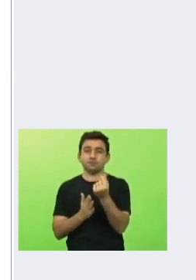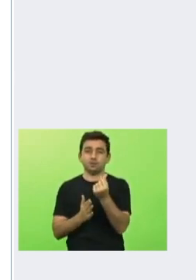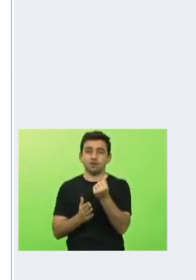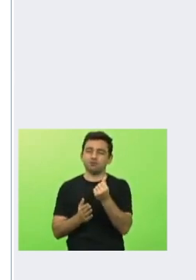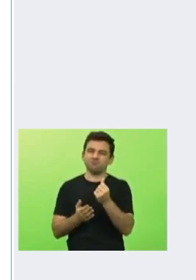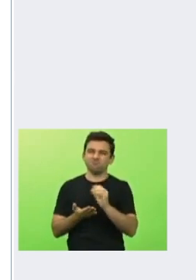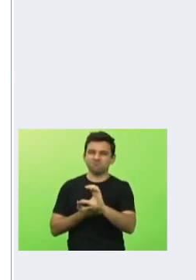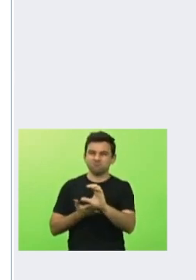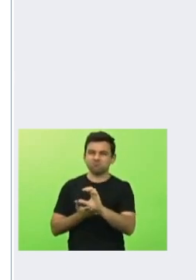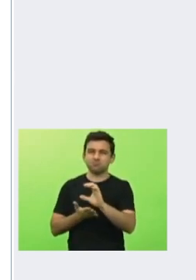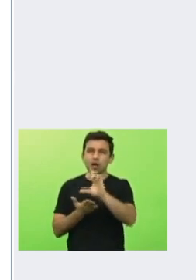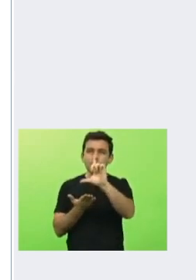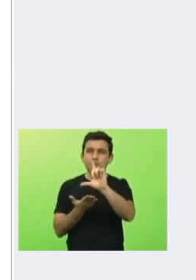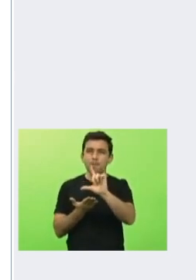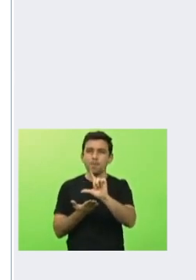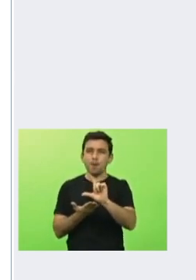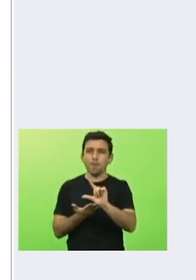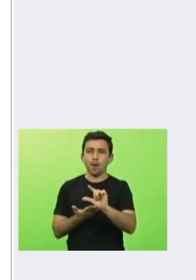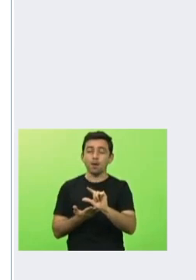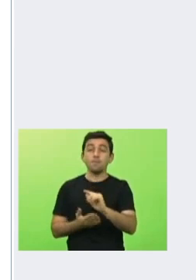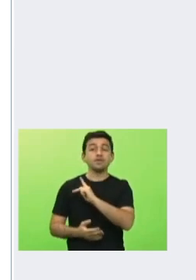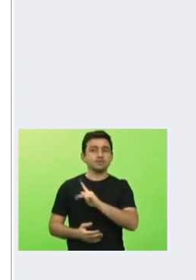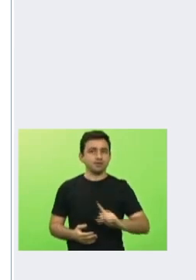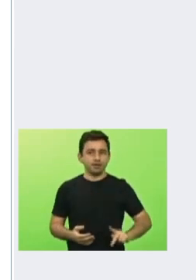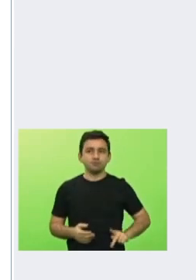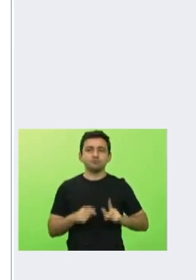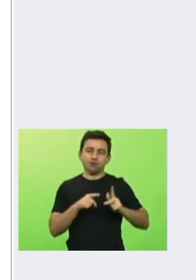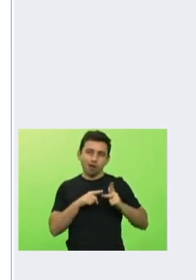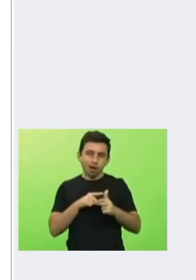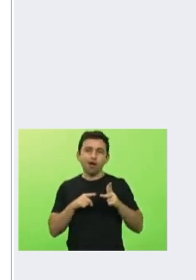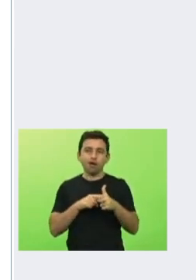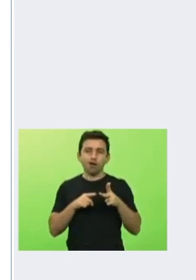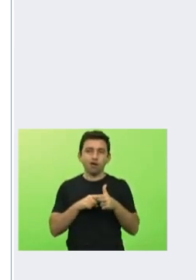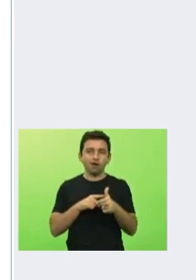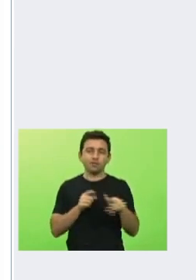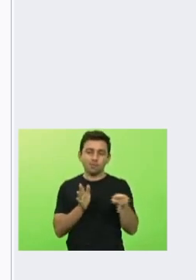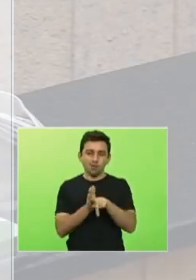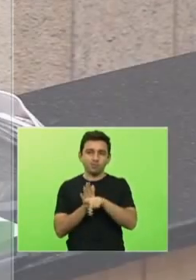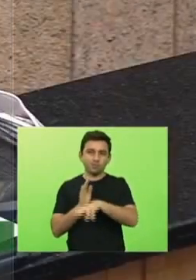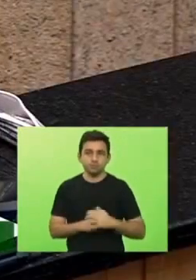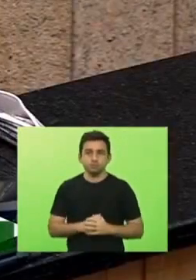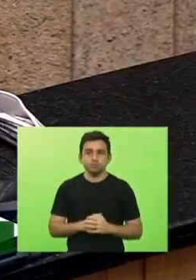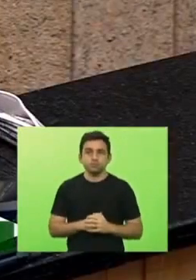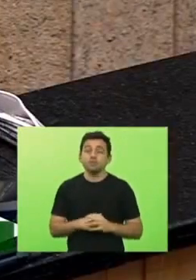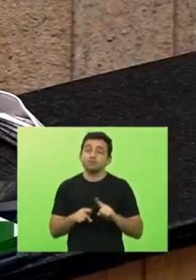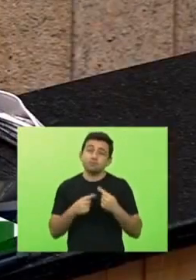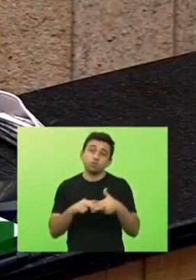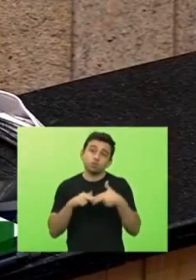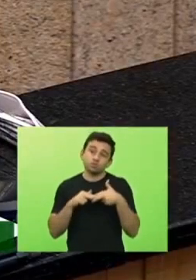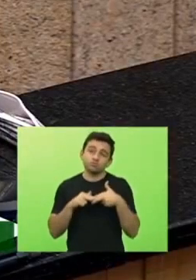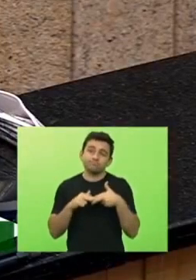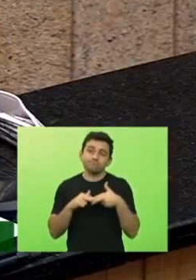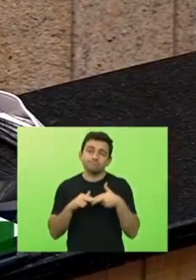Globo, está diminuindo cada vez mais, porque o presidente Bolsonaro está cortando as tetas aí da emissora. Então, por essa razão,